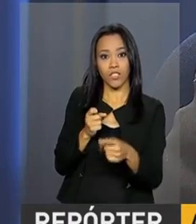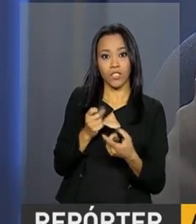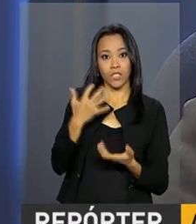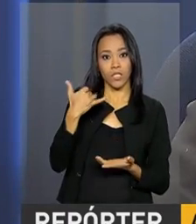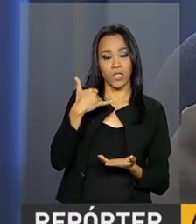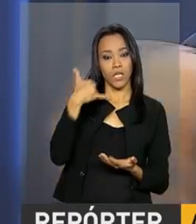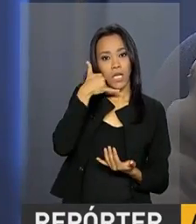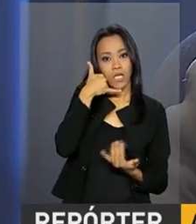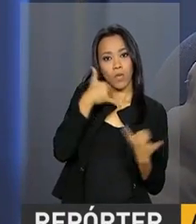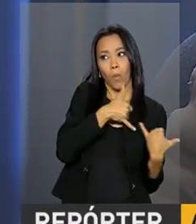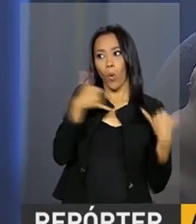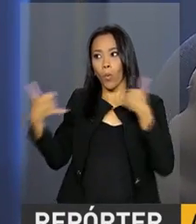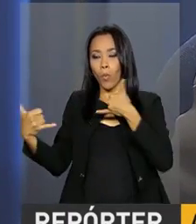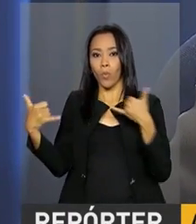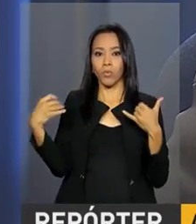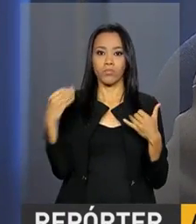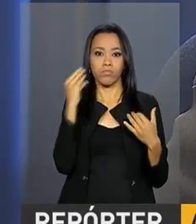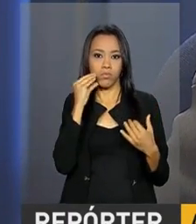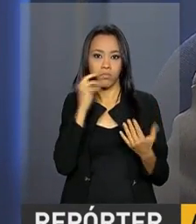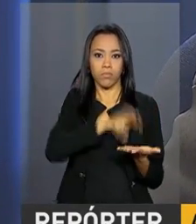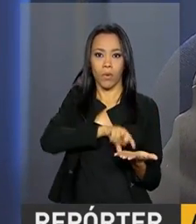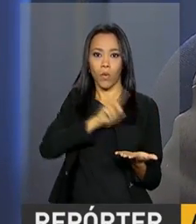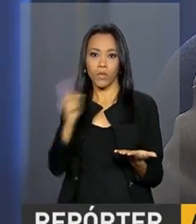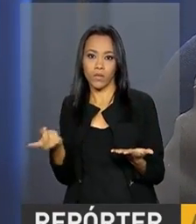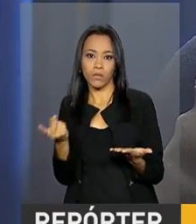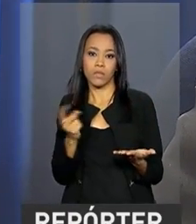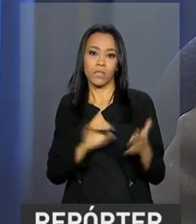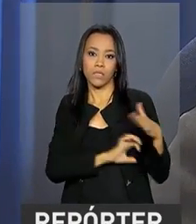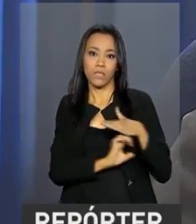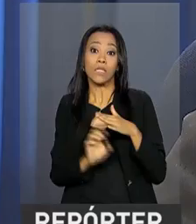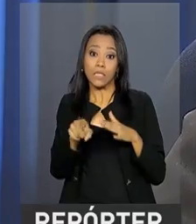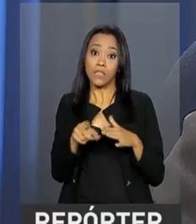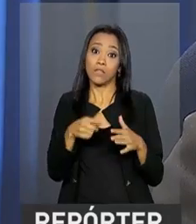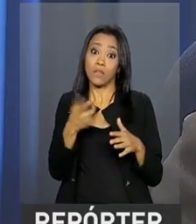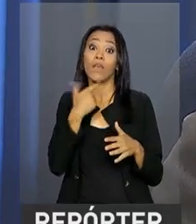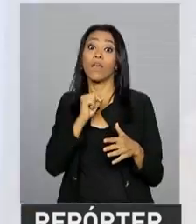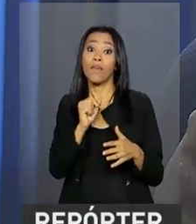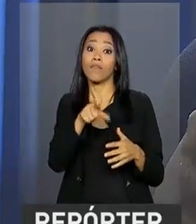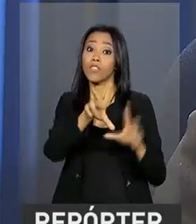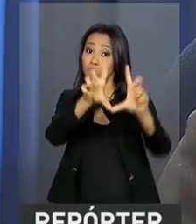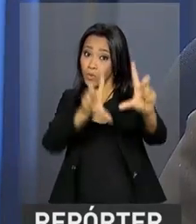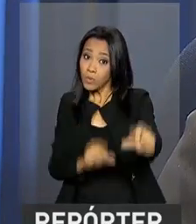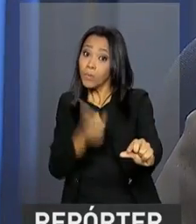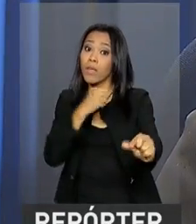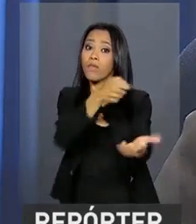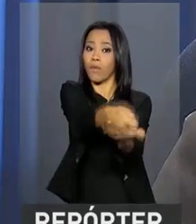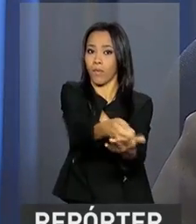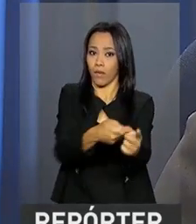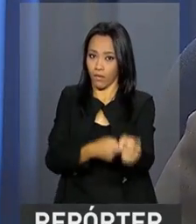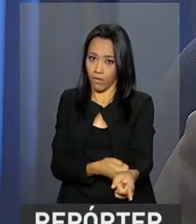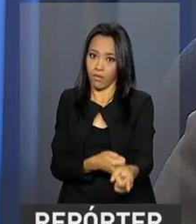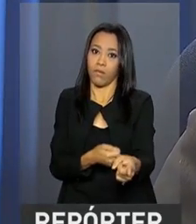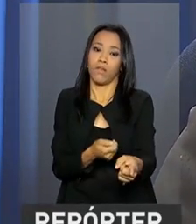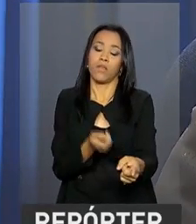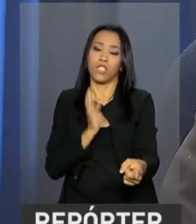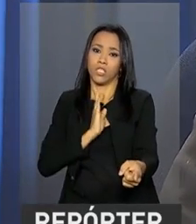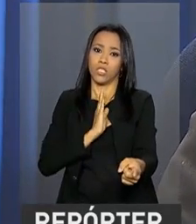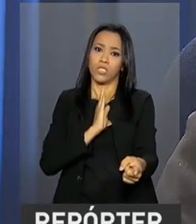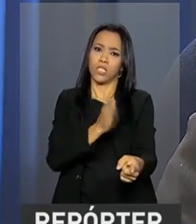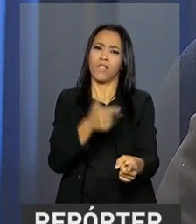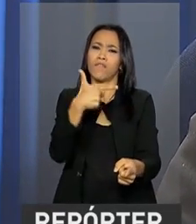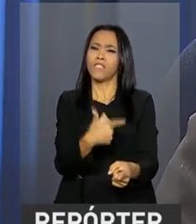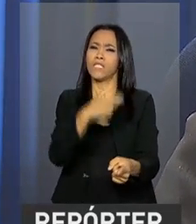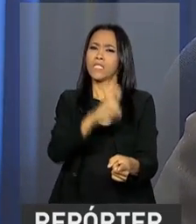e o que gera esse impacto no no nas nas tarifas pros usuários finais impacta diretamente